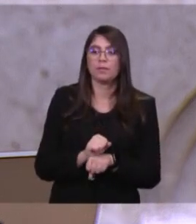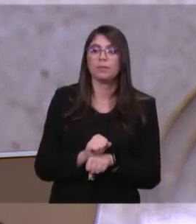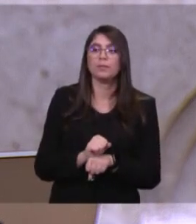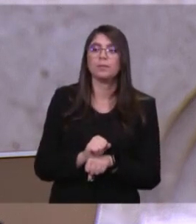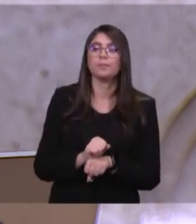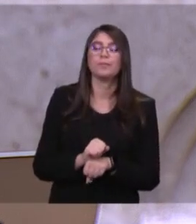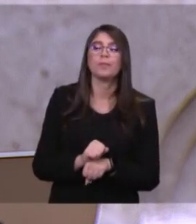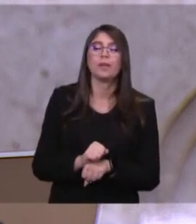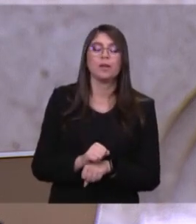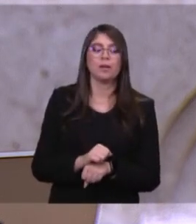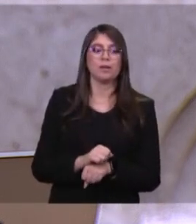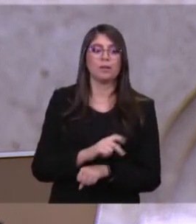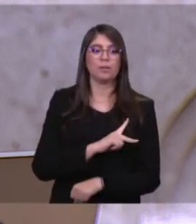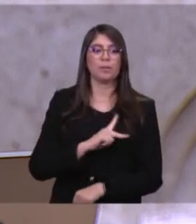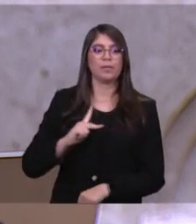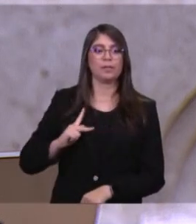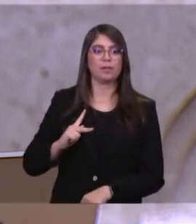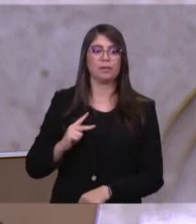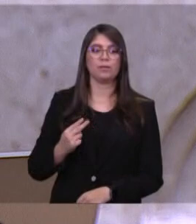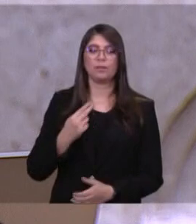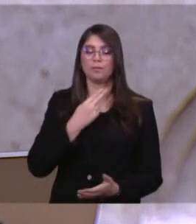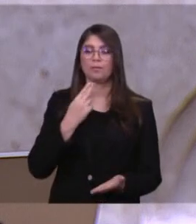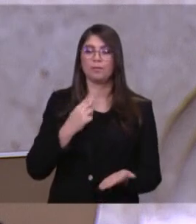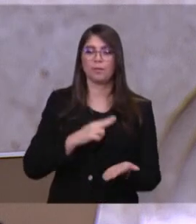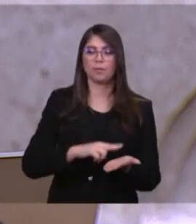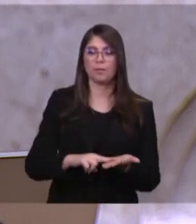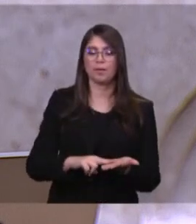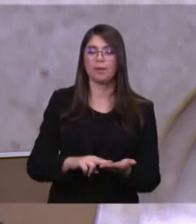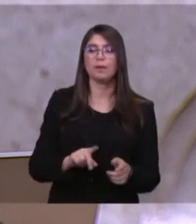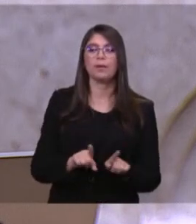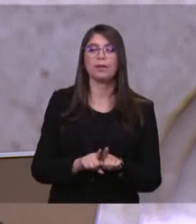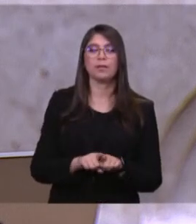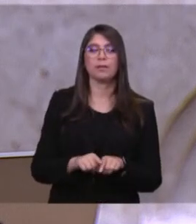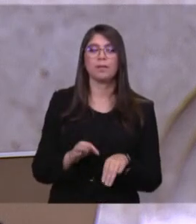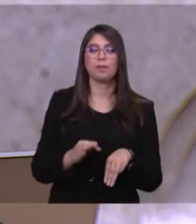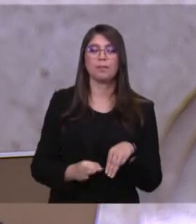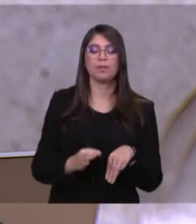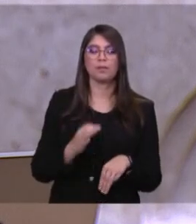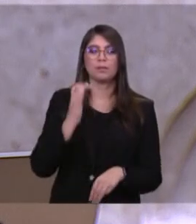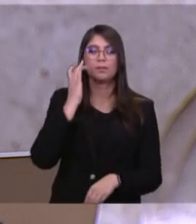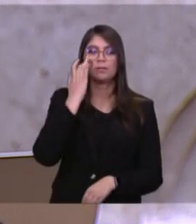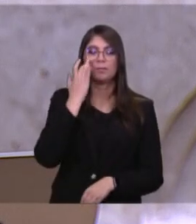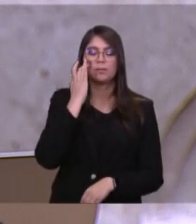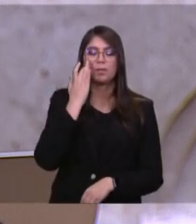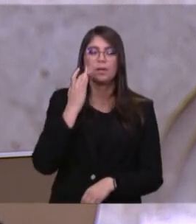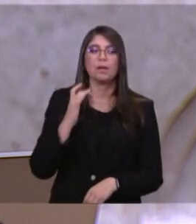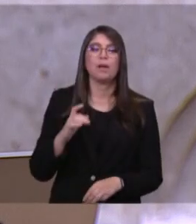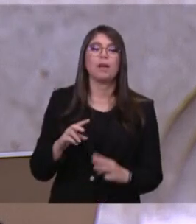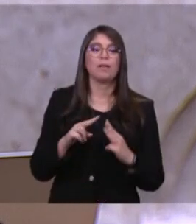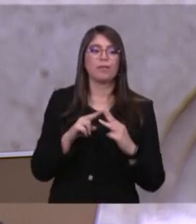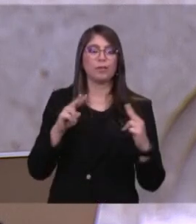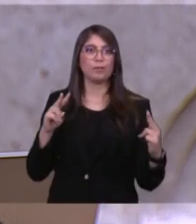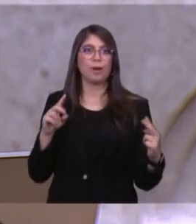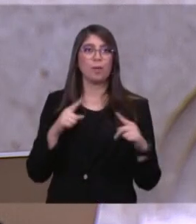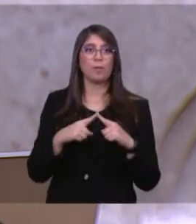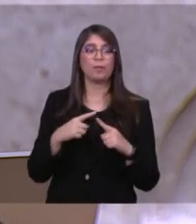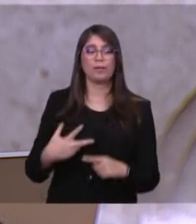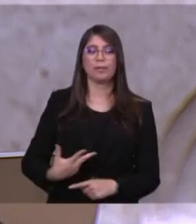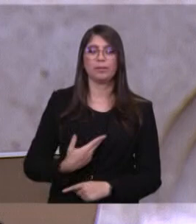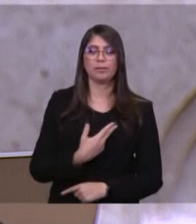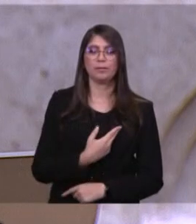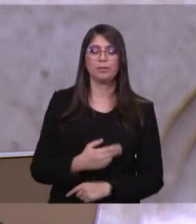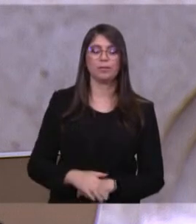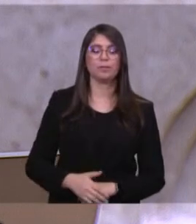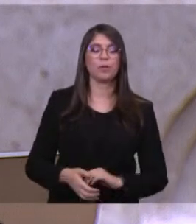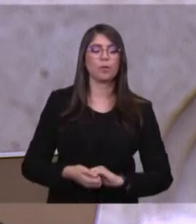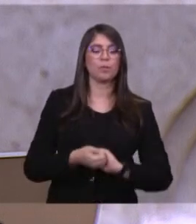e o ministro Cássio Nunes Marques está recém-operado do quadril e está participando da sessão por vídeo. Na imagem, homem conferência, branco, idoso, cumprimento